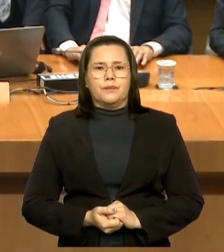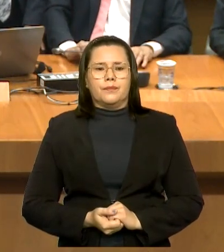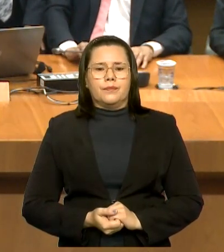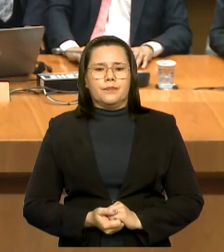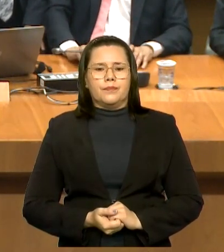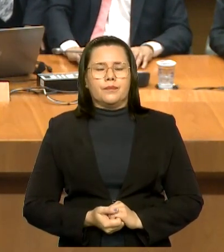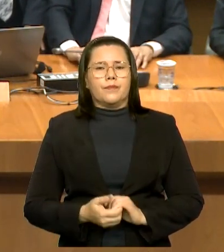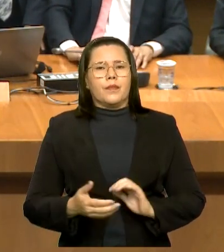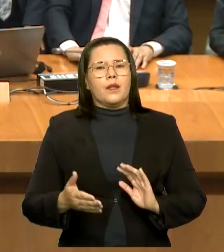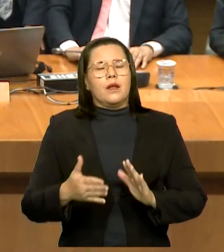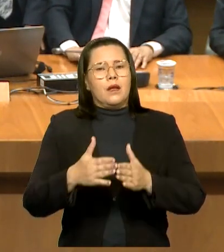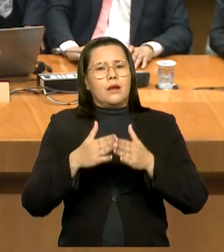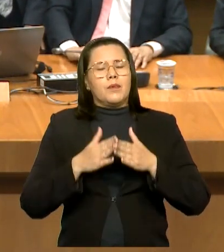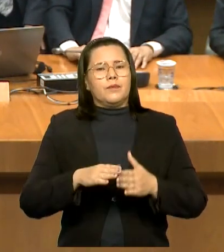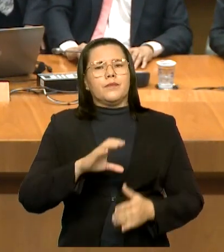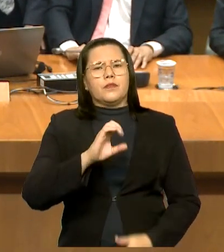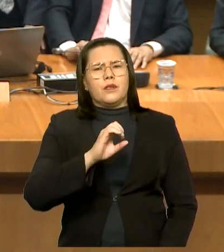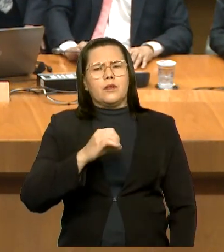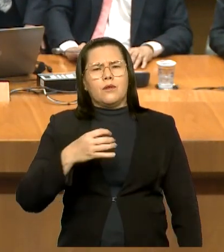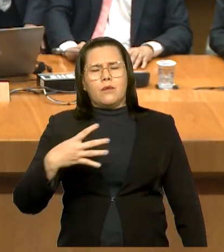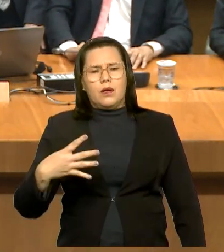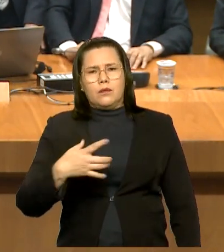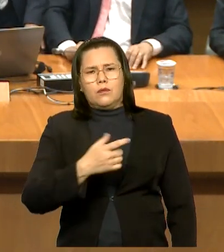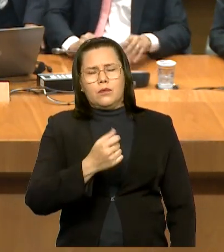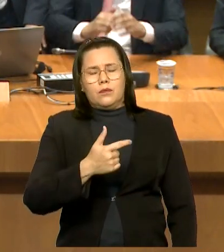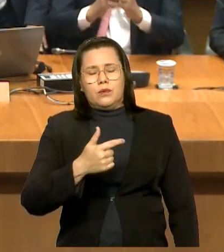Requerimento número 004/2024, de